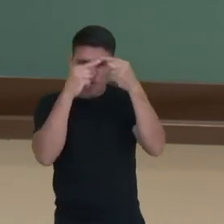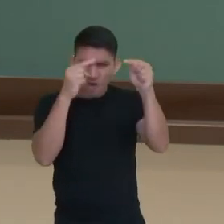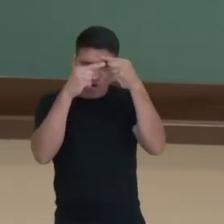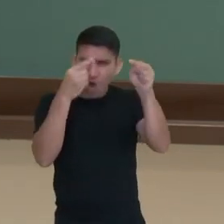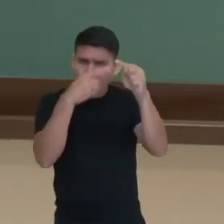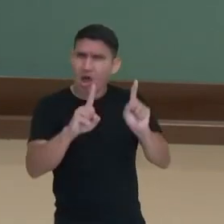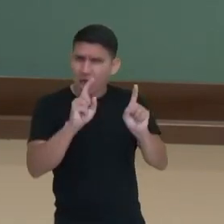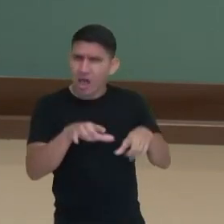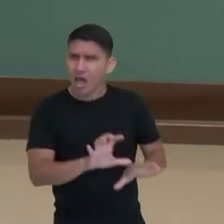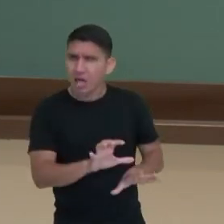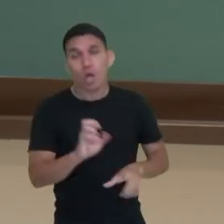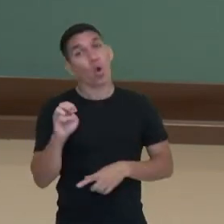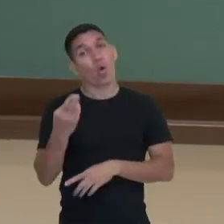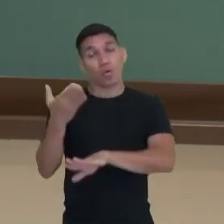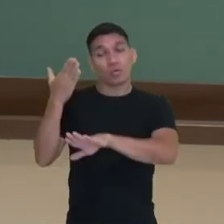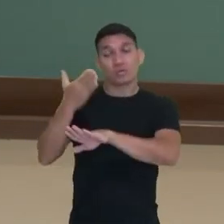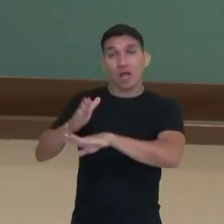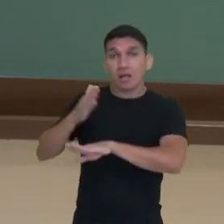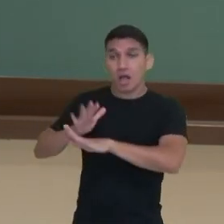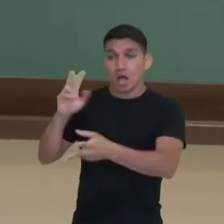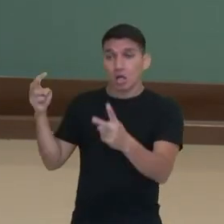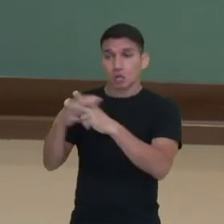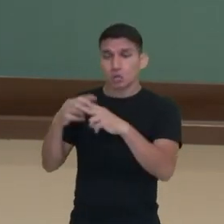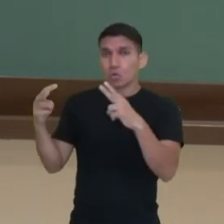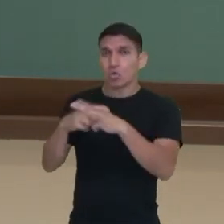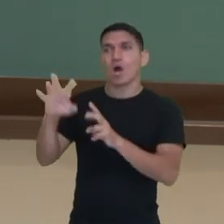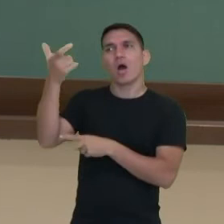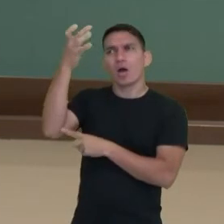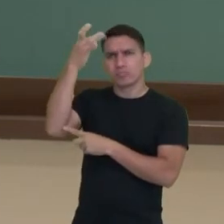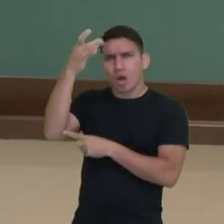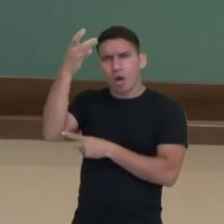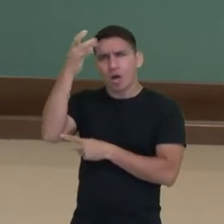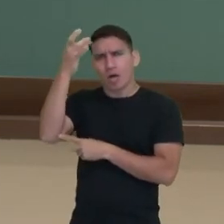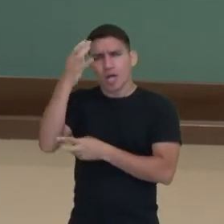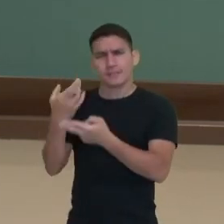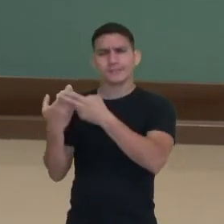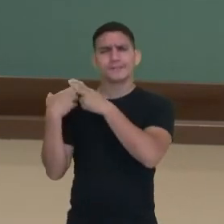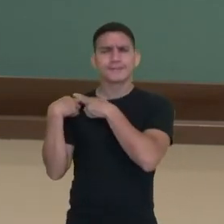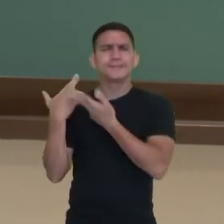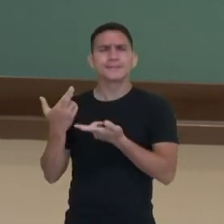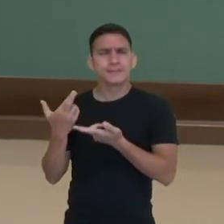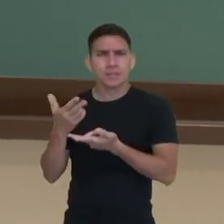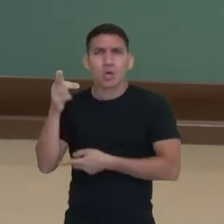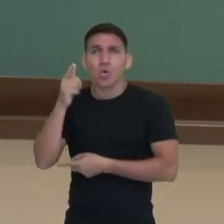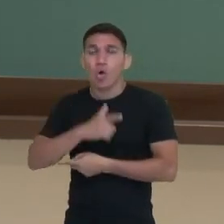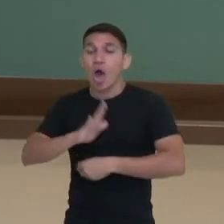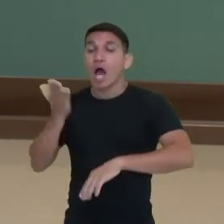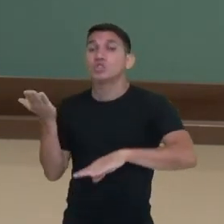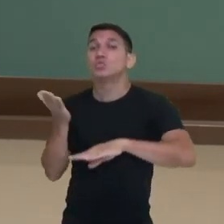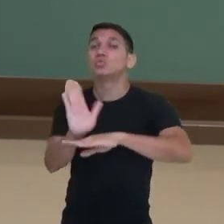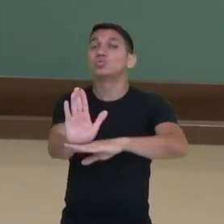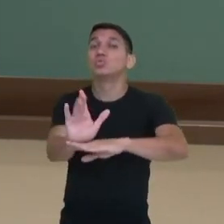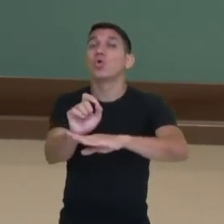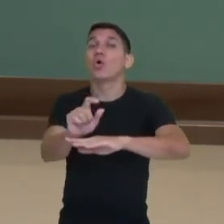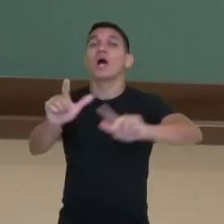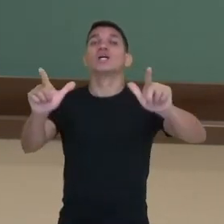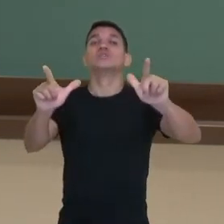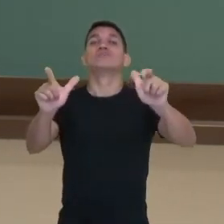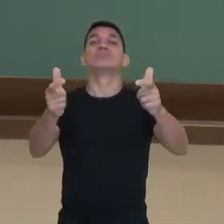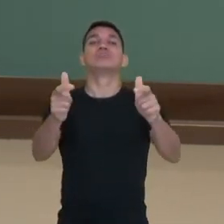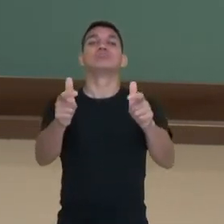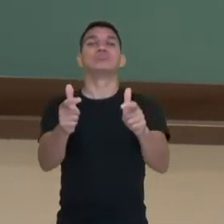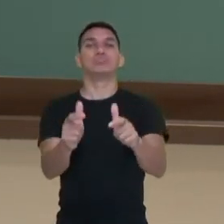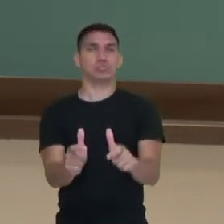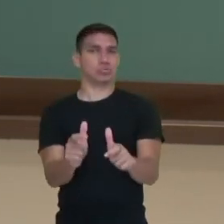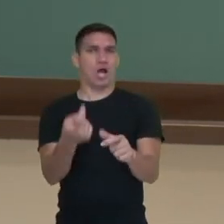Ou será que a prática de lutas consciente, responsável, vai ajudar a